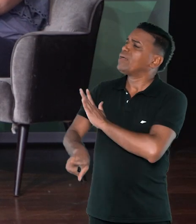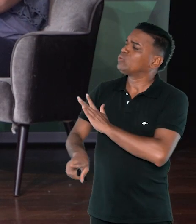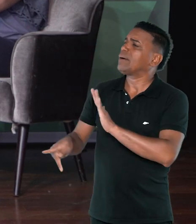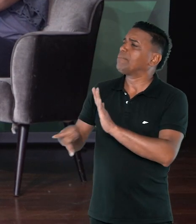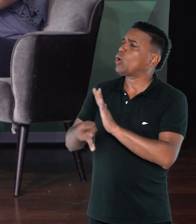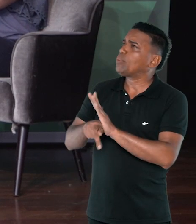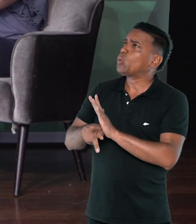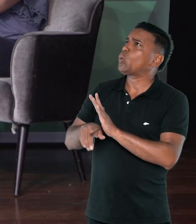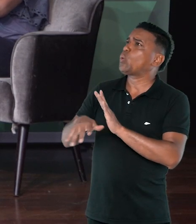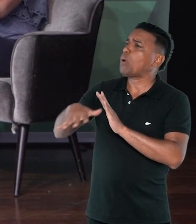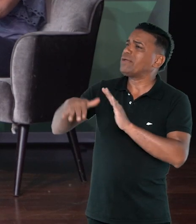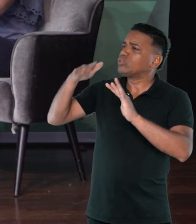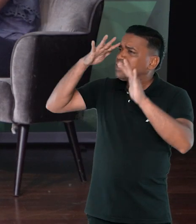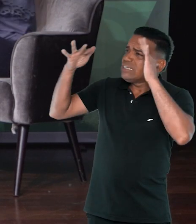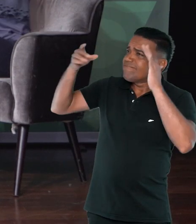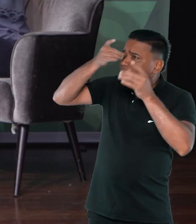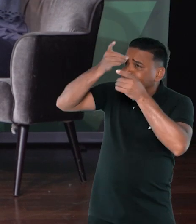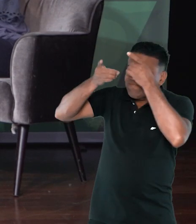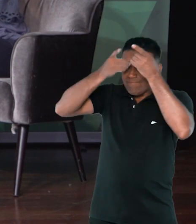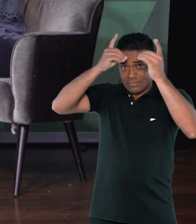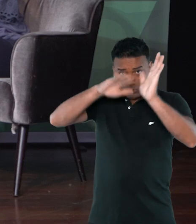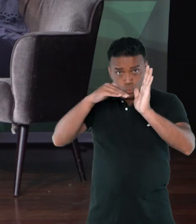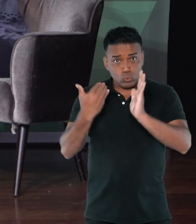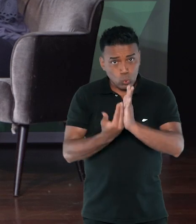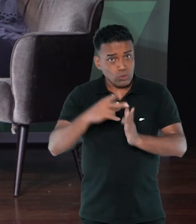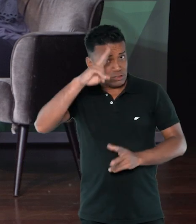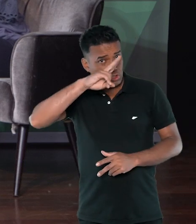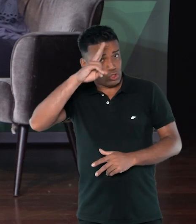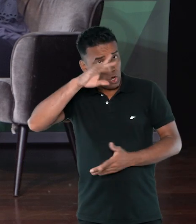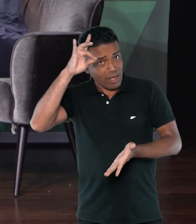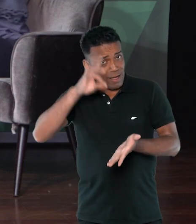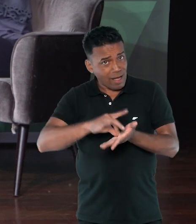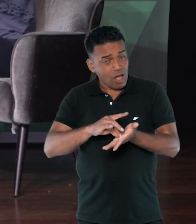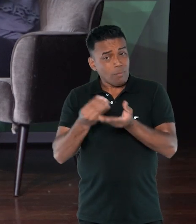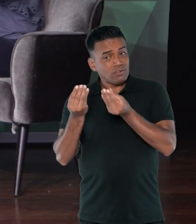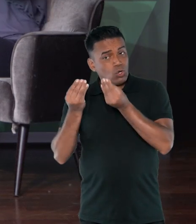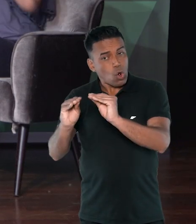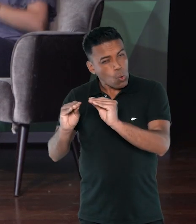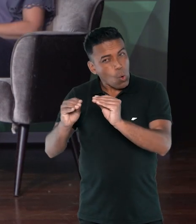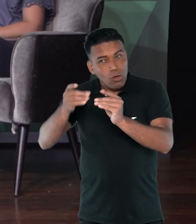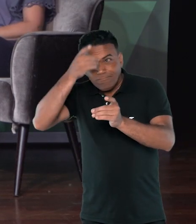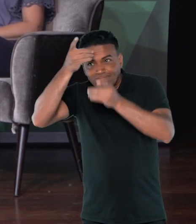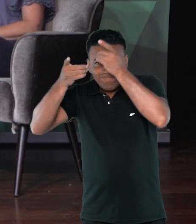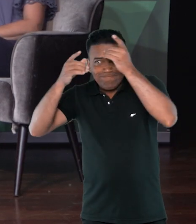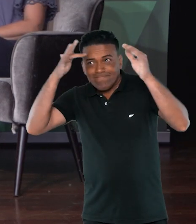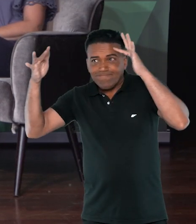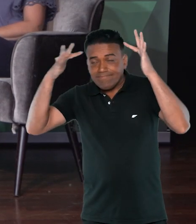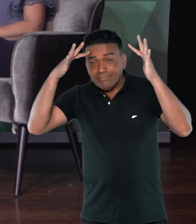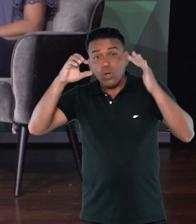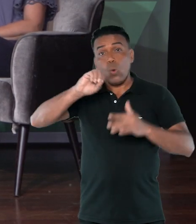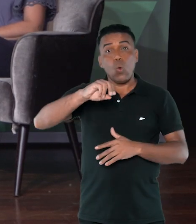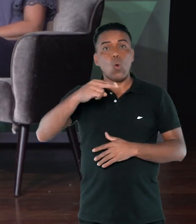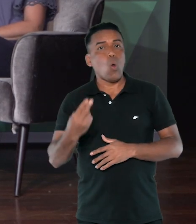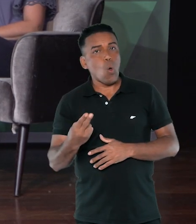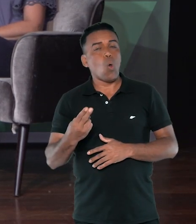são histórias reais e com um pouco de ficção em algumas, ou existe algum aqui que é completamente ficção?